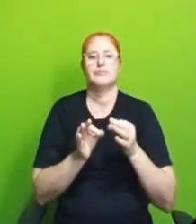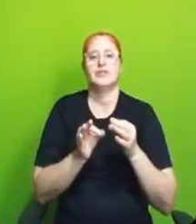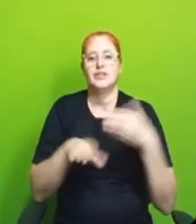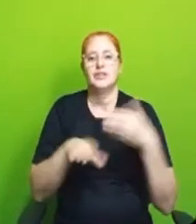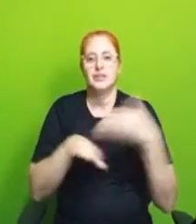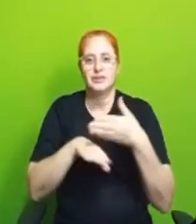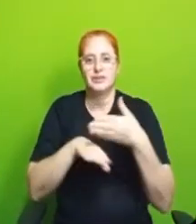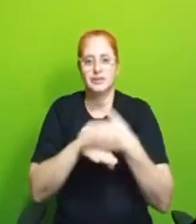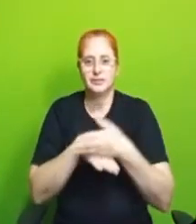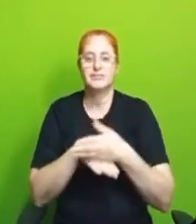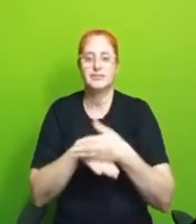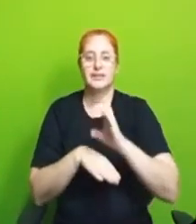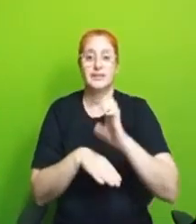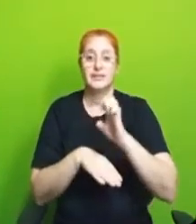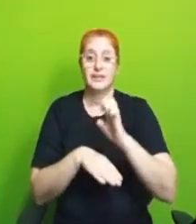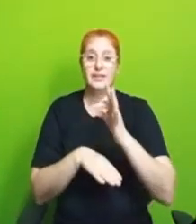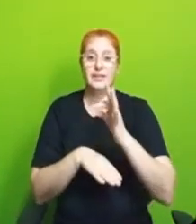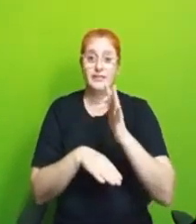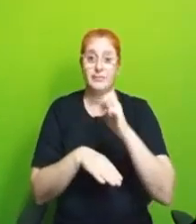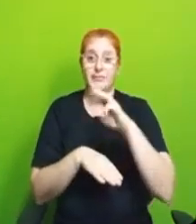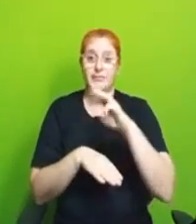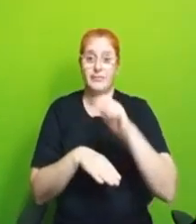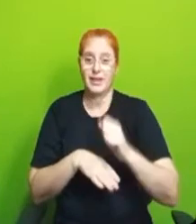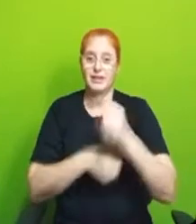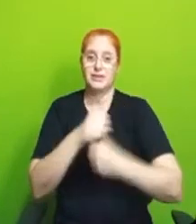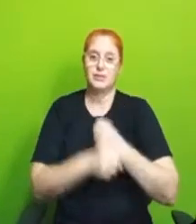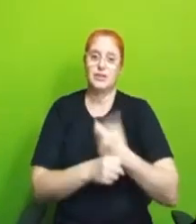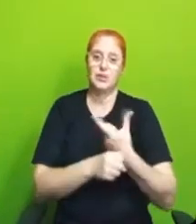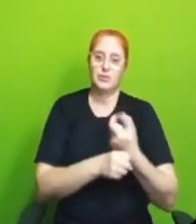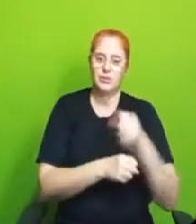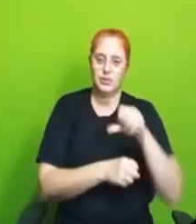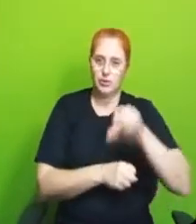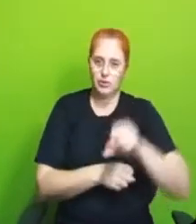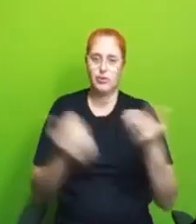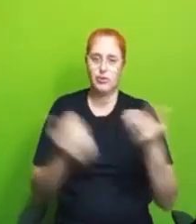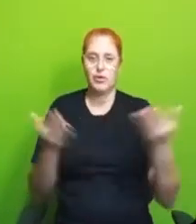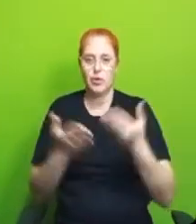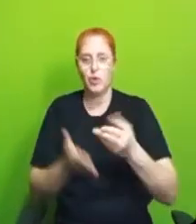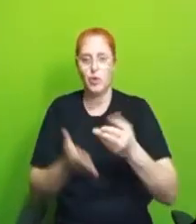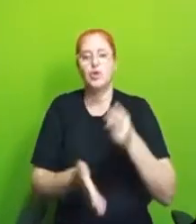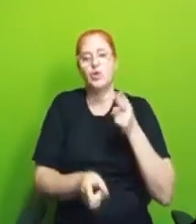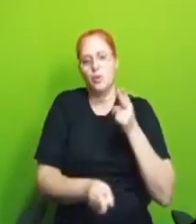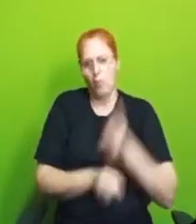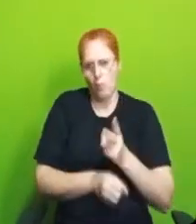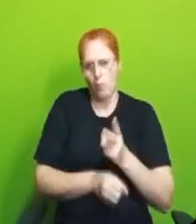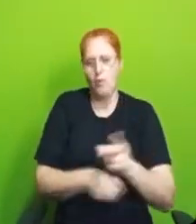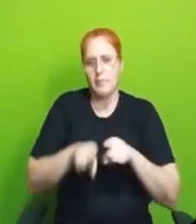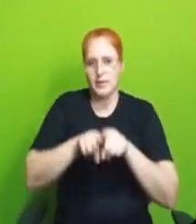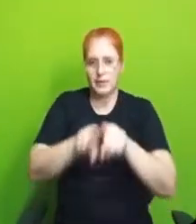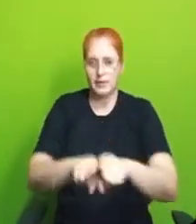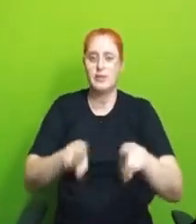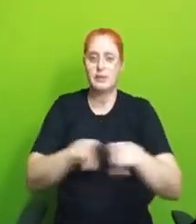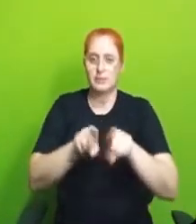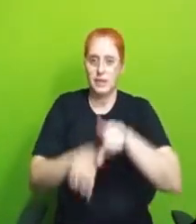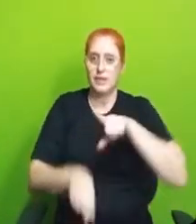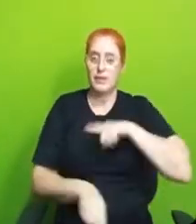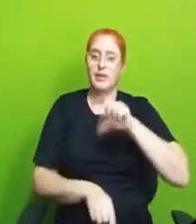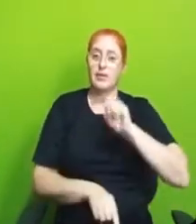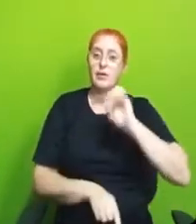em 2009 e atualmente continua sendo ancorado pelo Cefêmea, mas com a colaboração do SOS Corpo e da